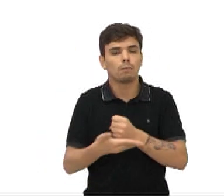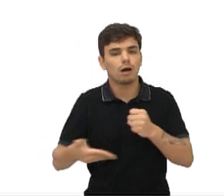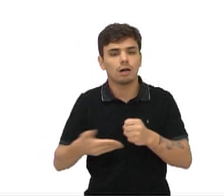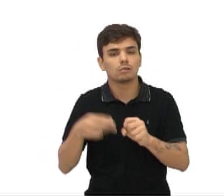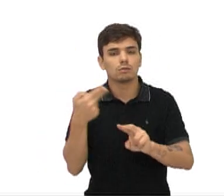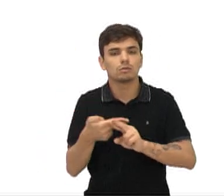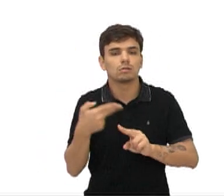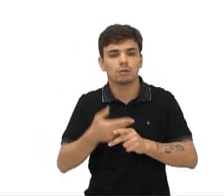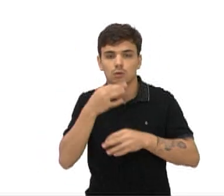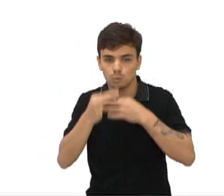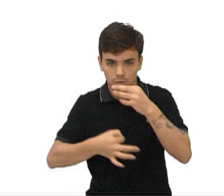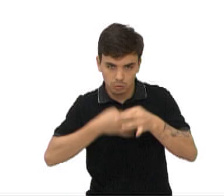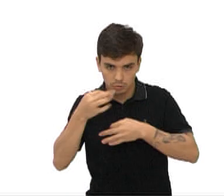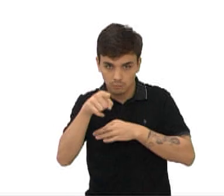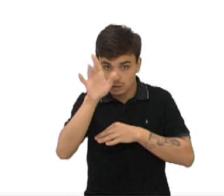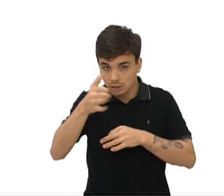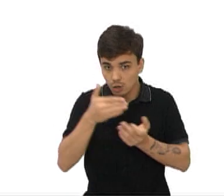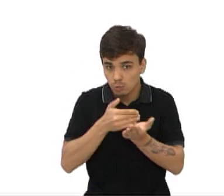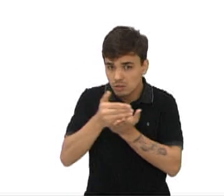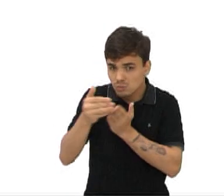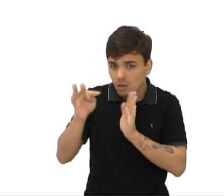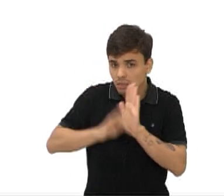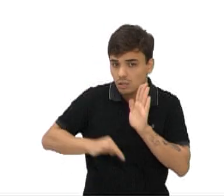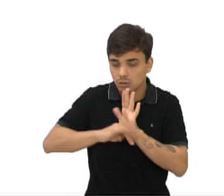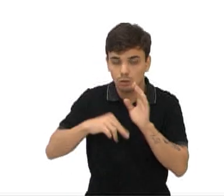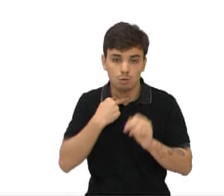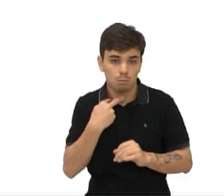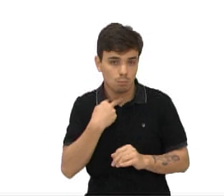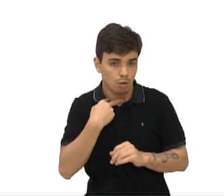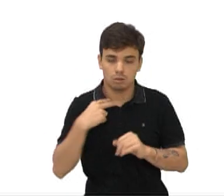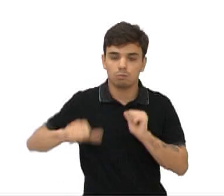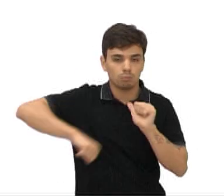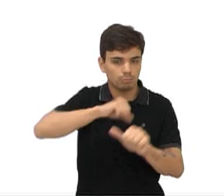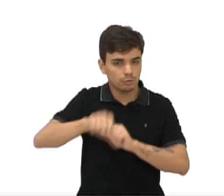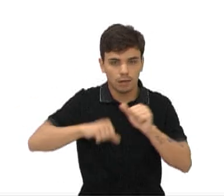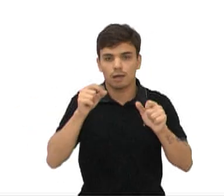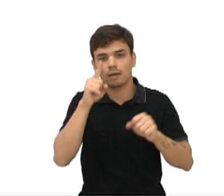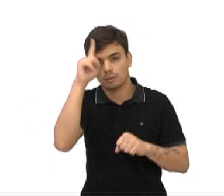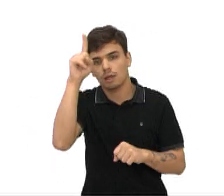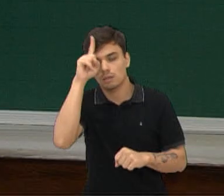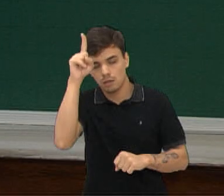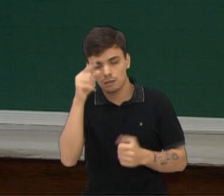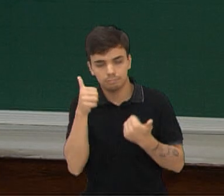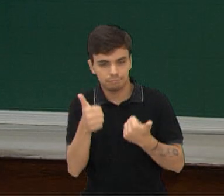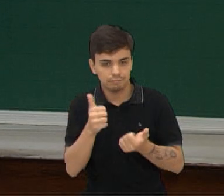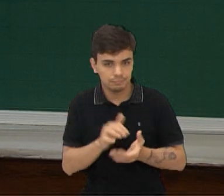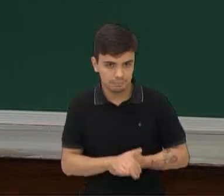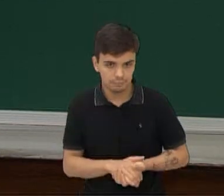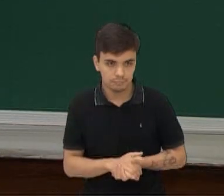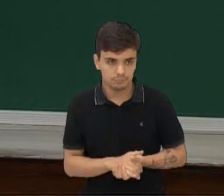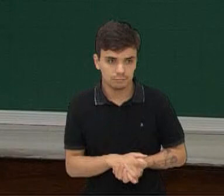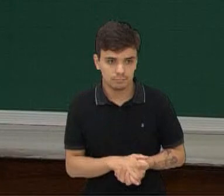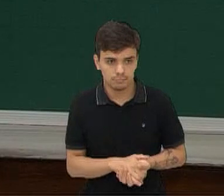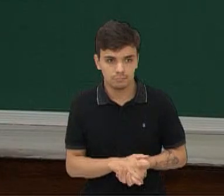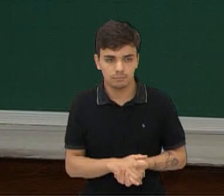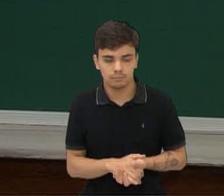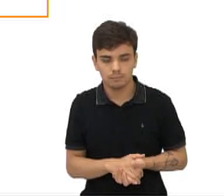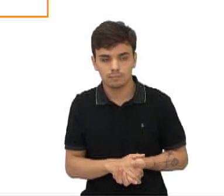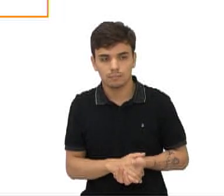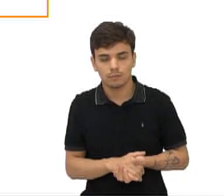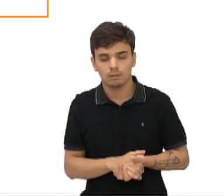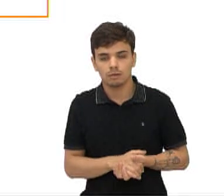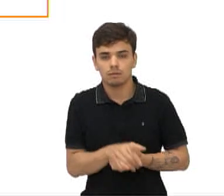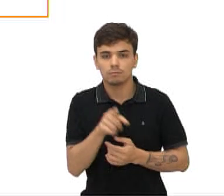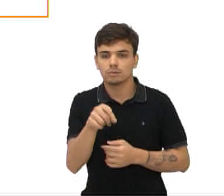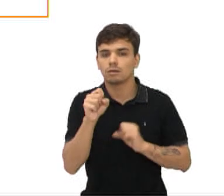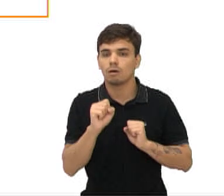já propôs ao longo do texto. Lembra de novo, não vai mudar de ideia, certo? Você tem que continuar na mesma linha, combinado?